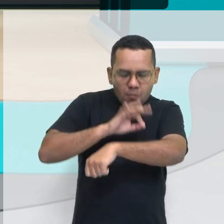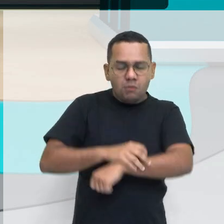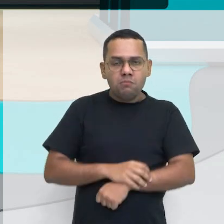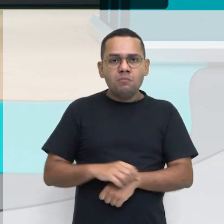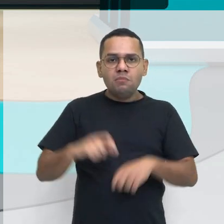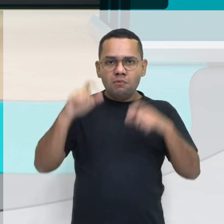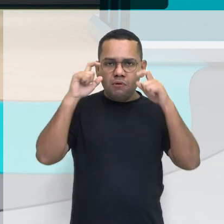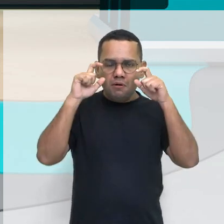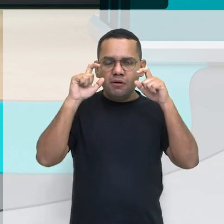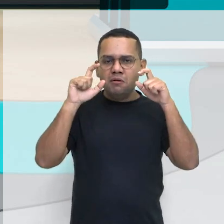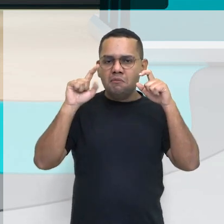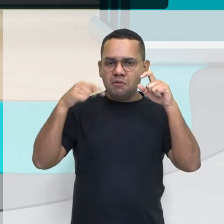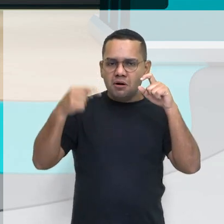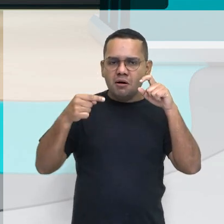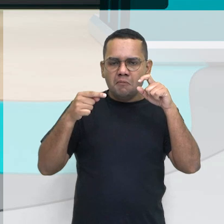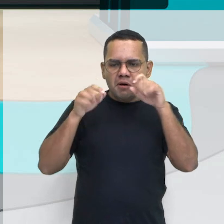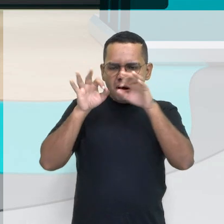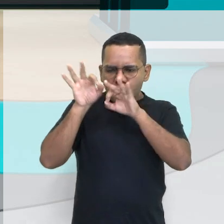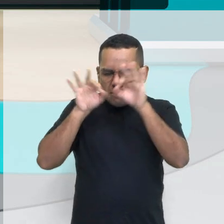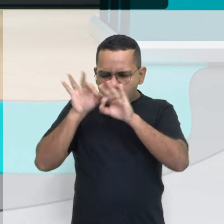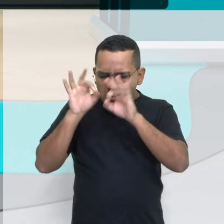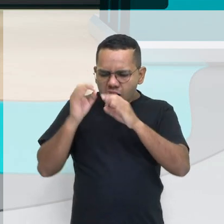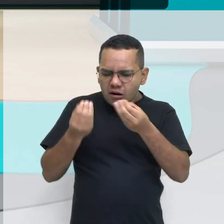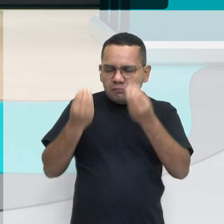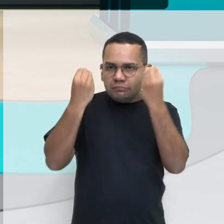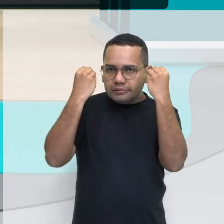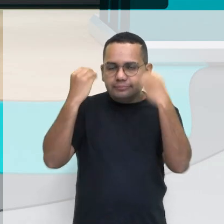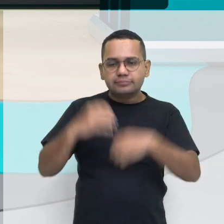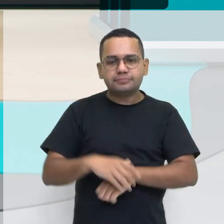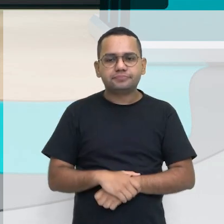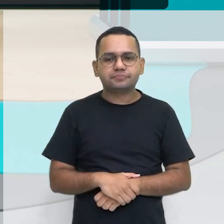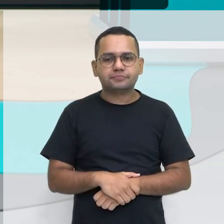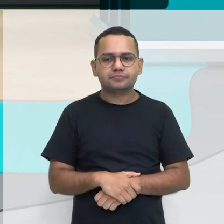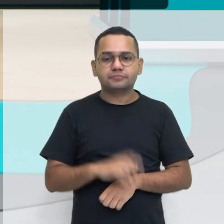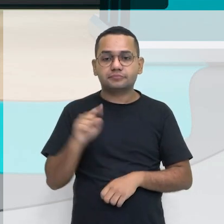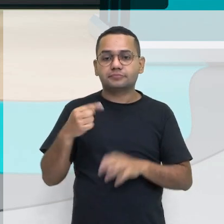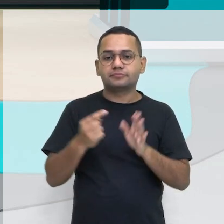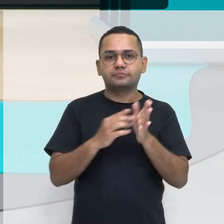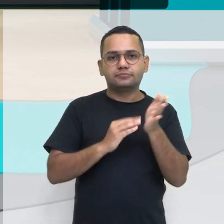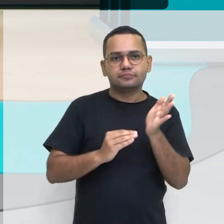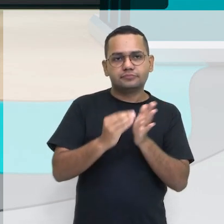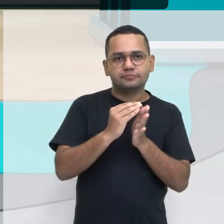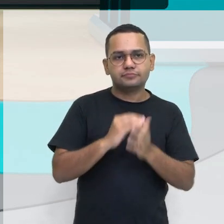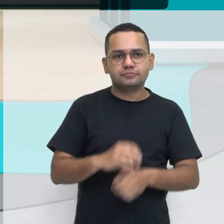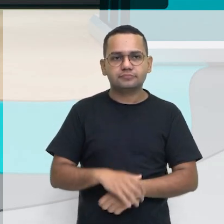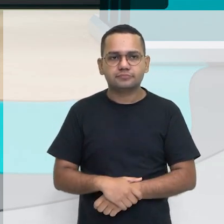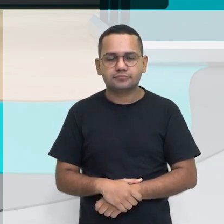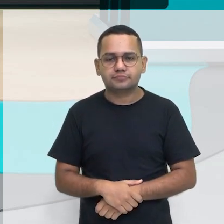implantados. Ele pinta a íris dos olhos à mão e depois